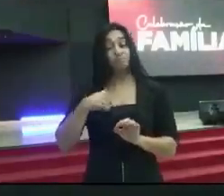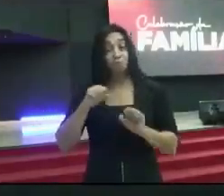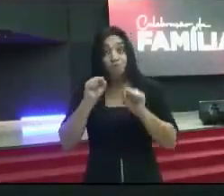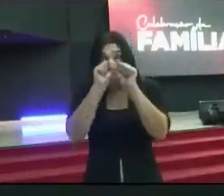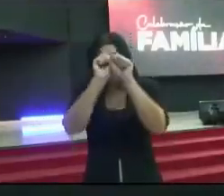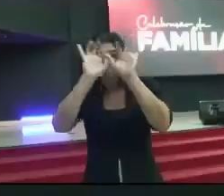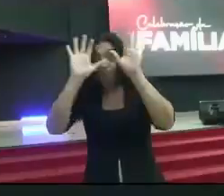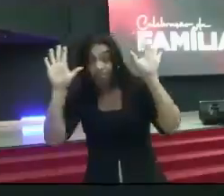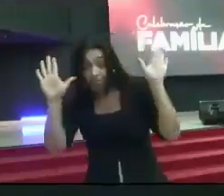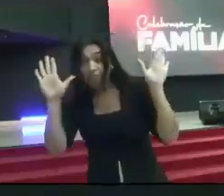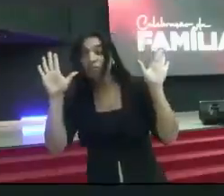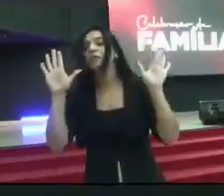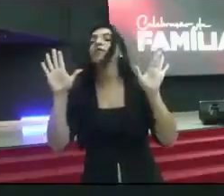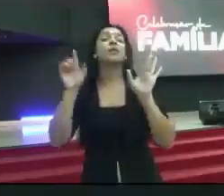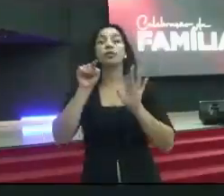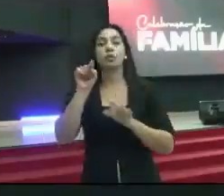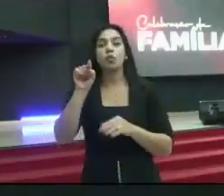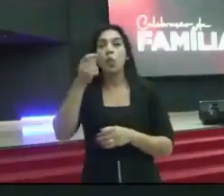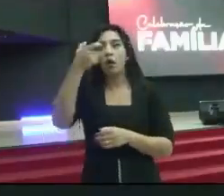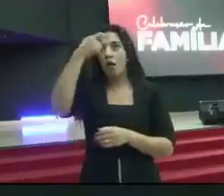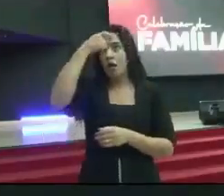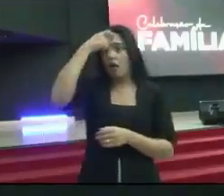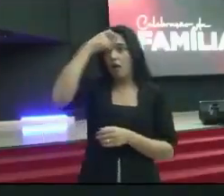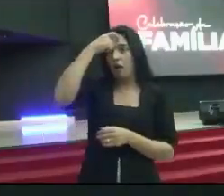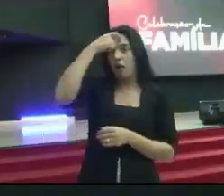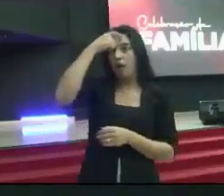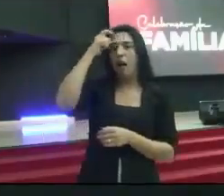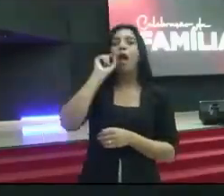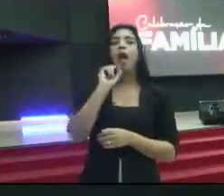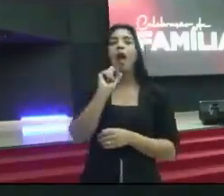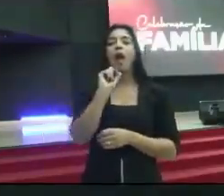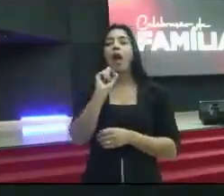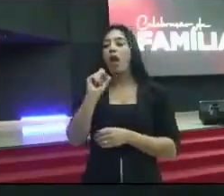aclarar a sua memória. Quem era Moabe?